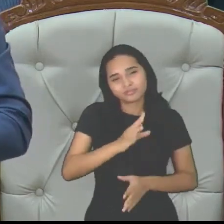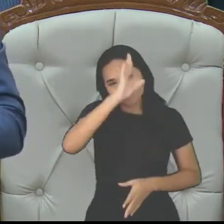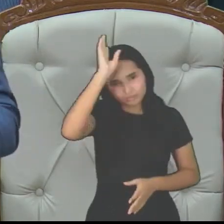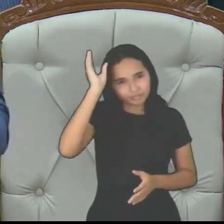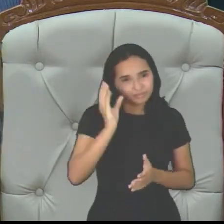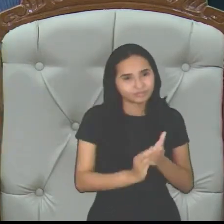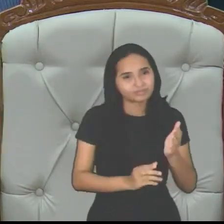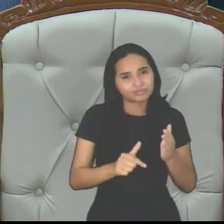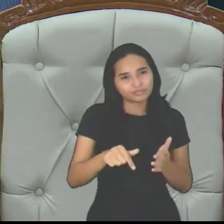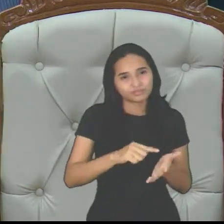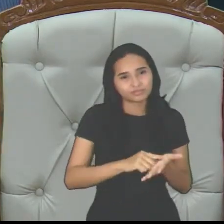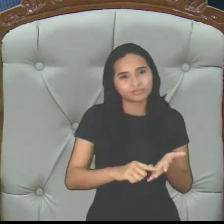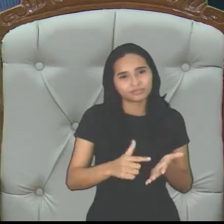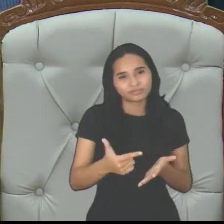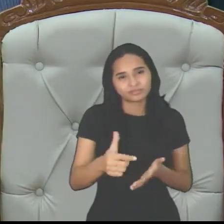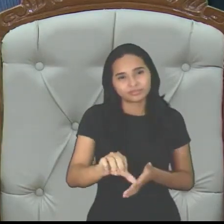29.